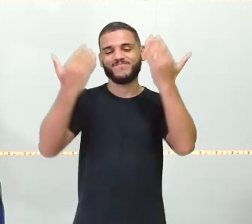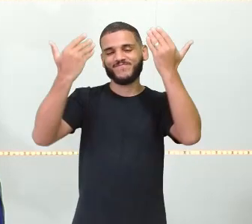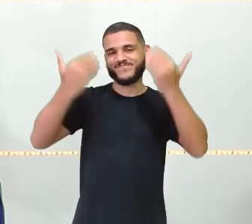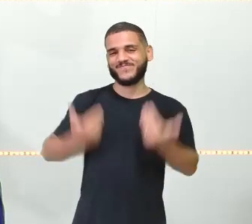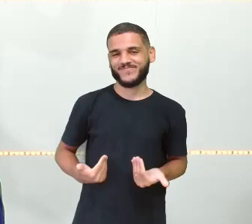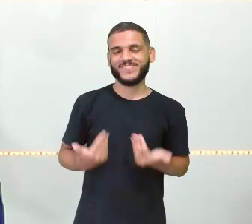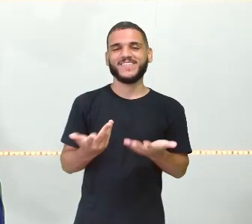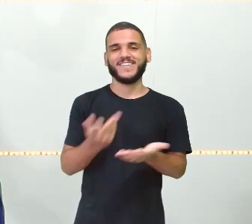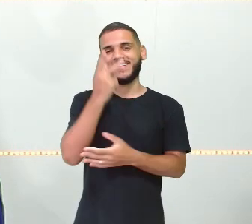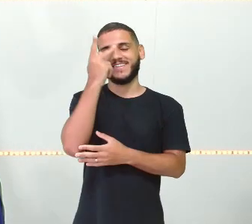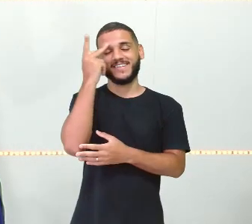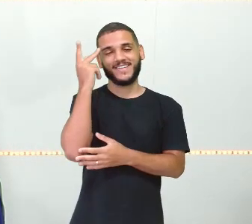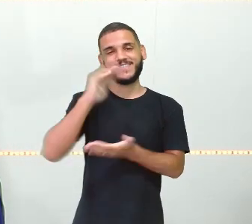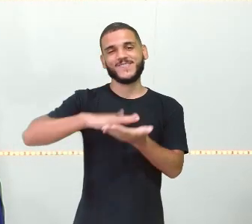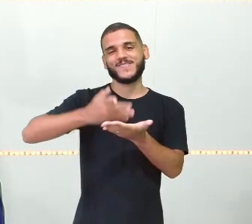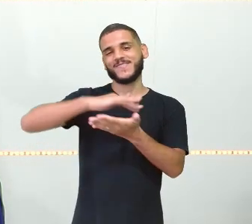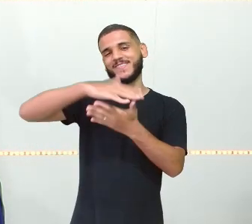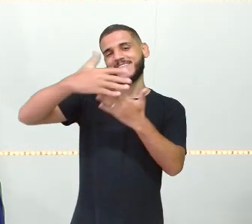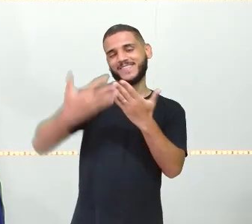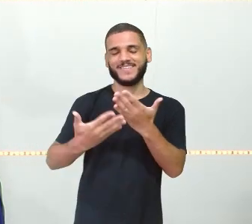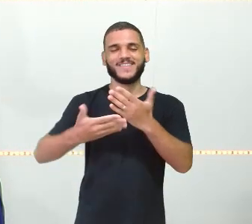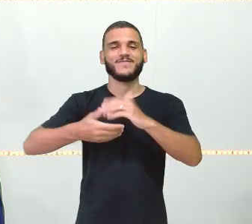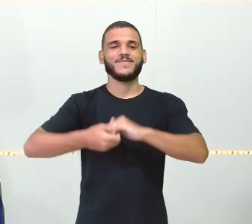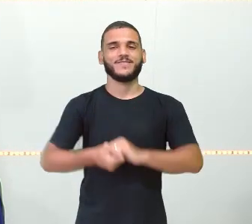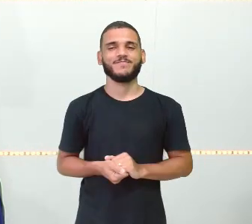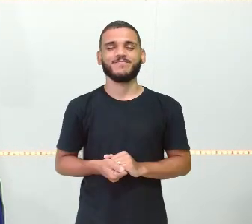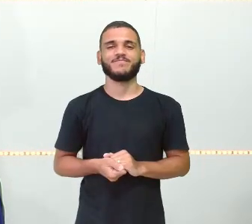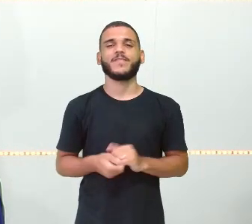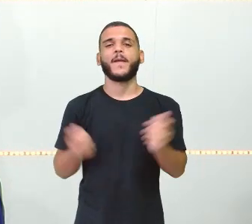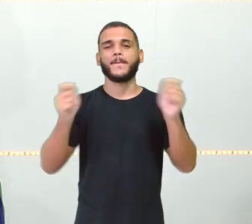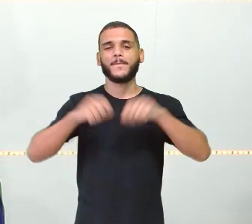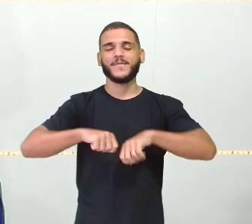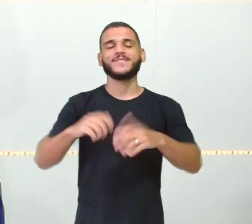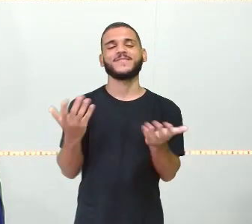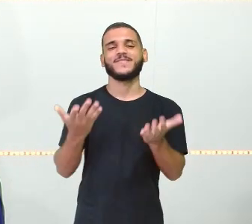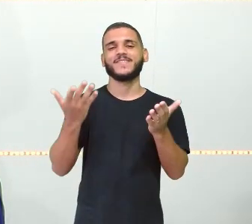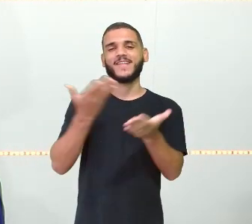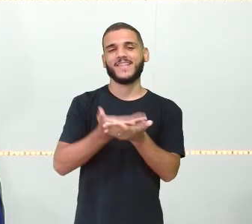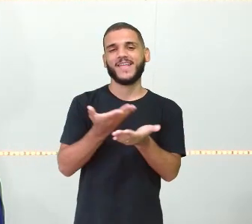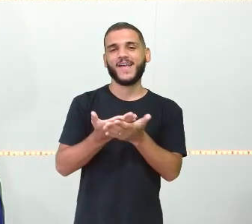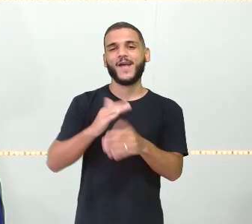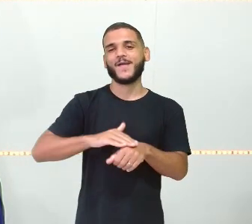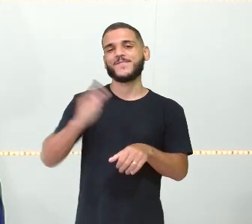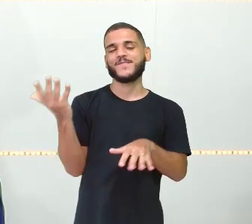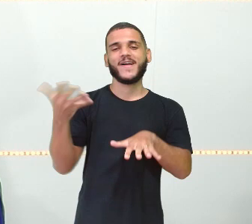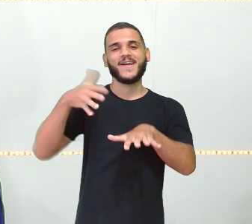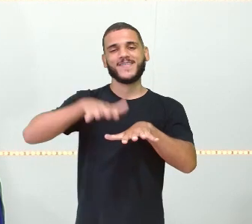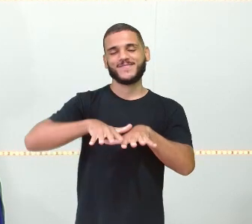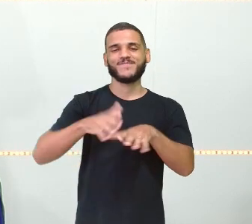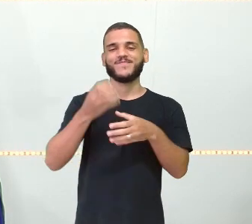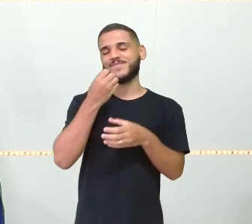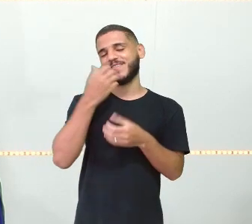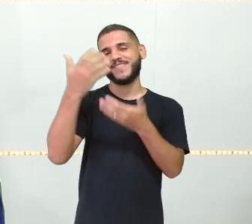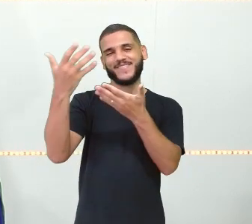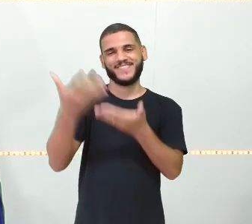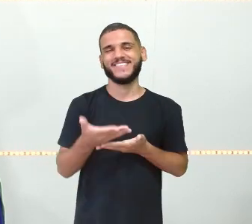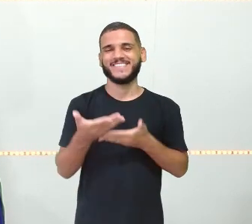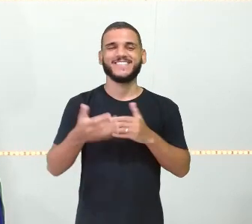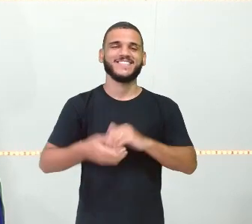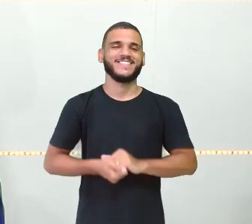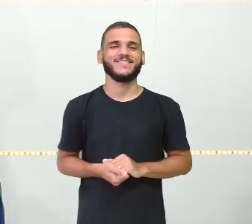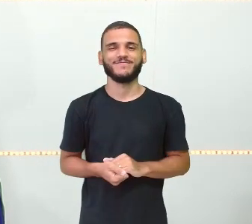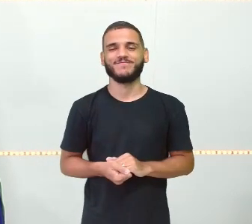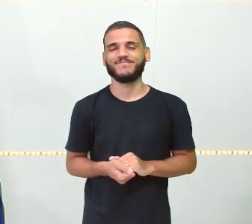da tela, Clisma, nossa intérprete de Libras, tornando nossa aula muito mais inclusiva. Seja bem-vindo,